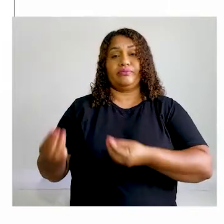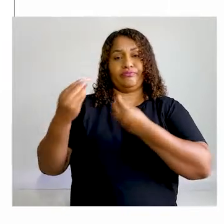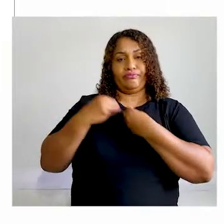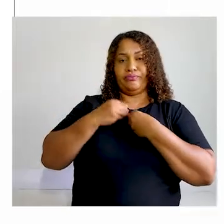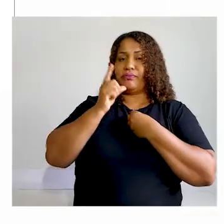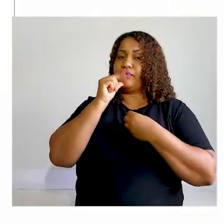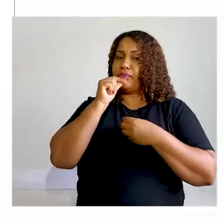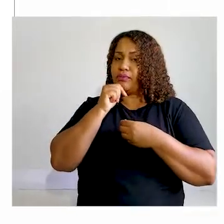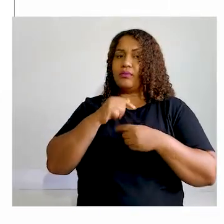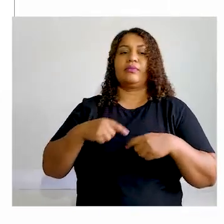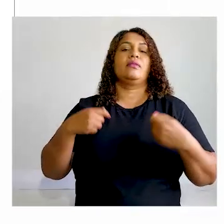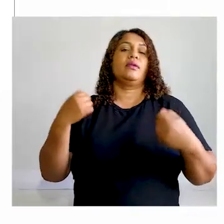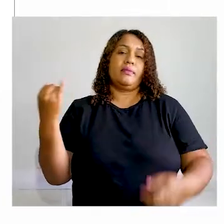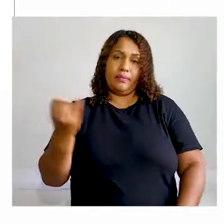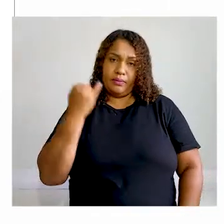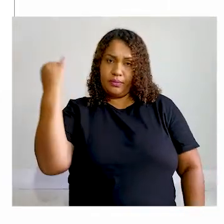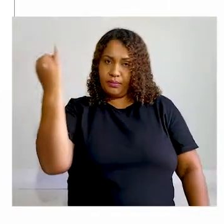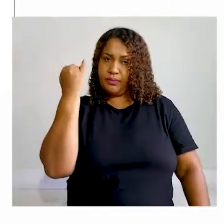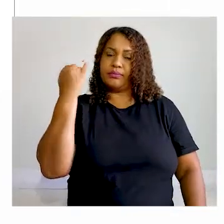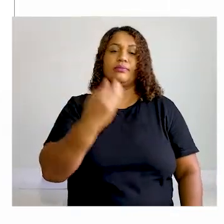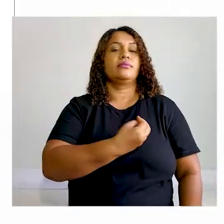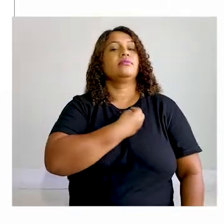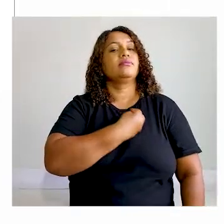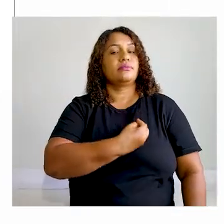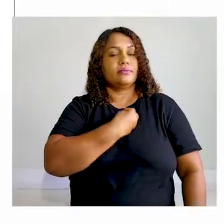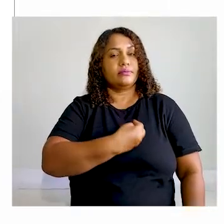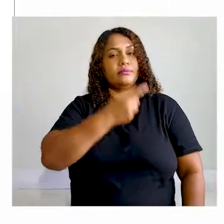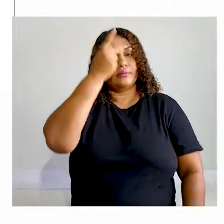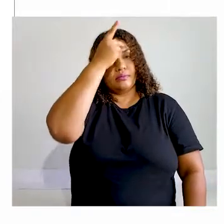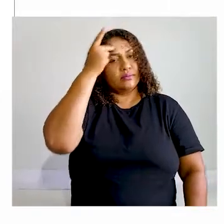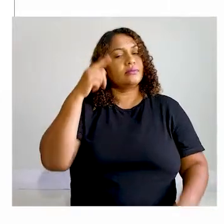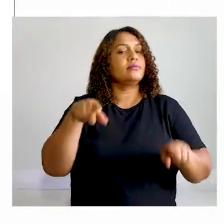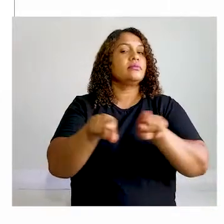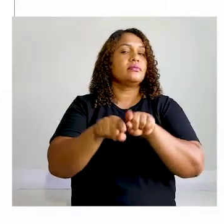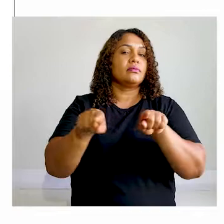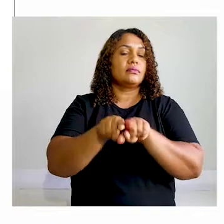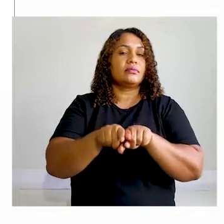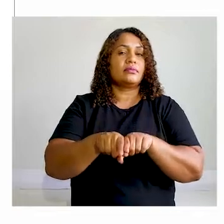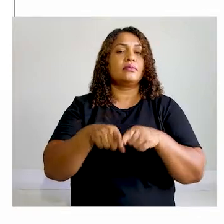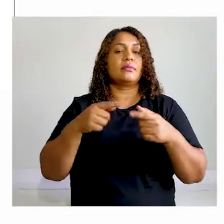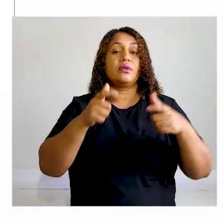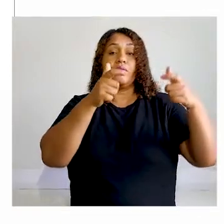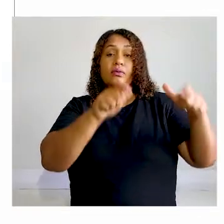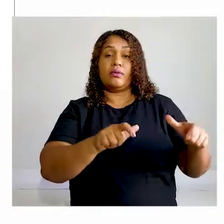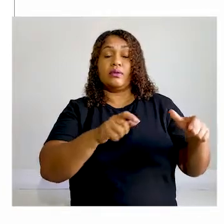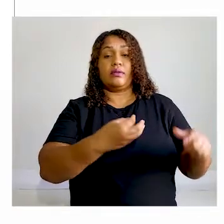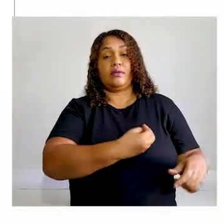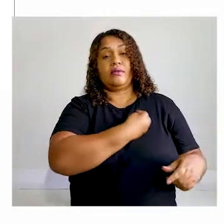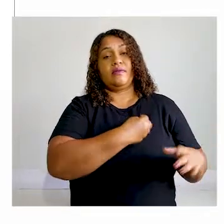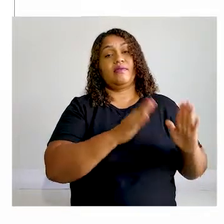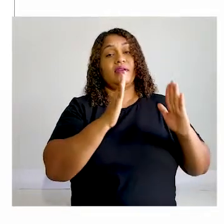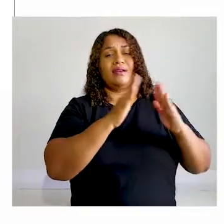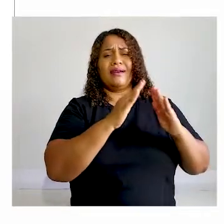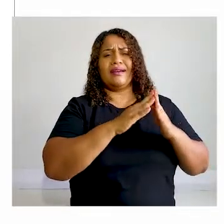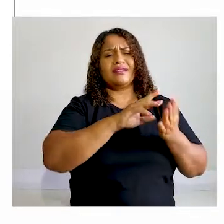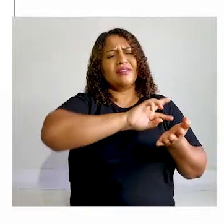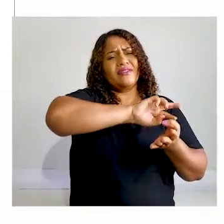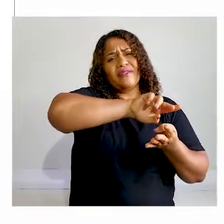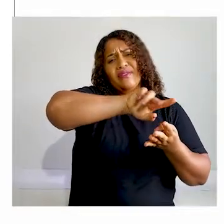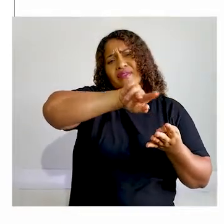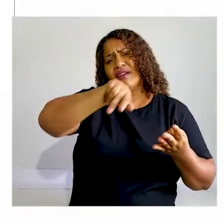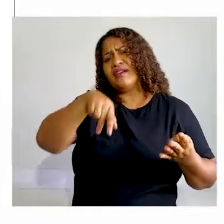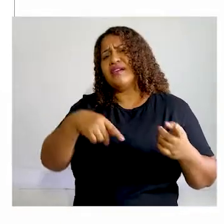nos fornecer água, que é indispensável para a vida humana, também constituem-se como o habitat, a casa